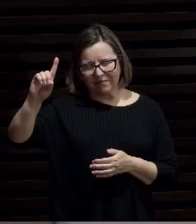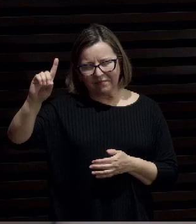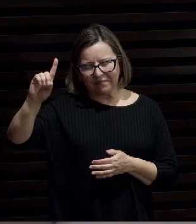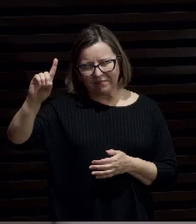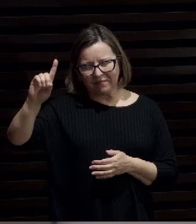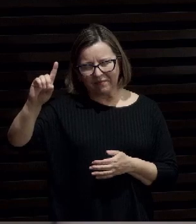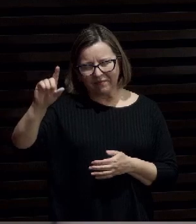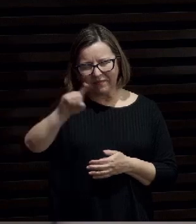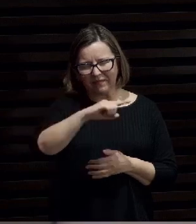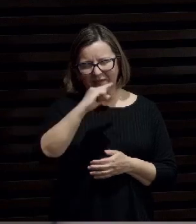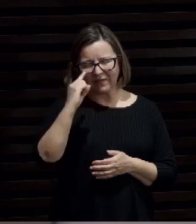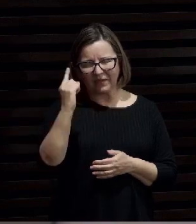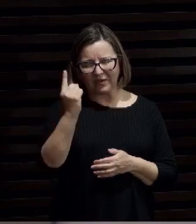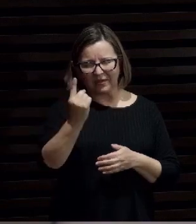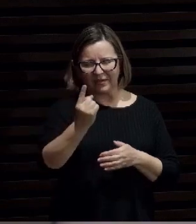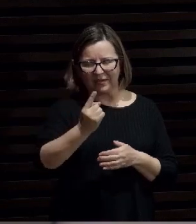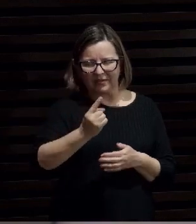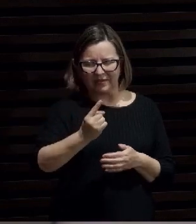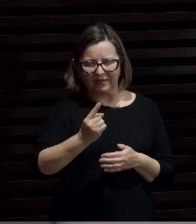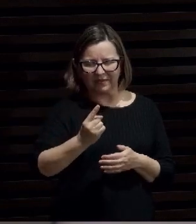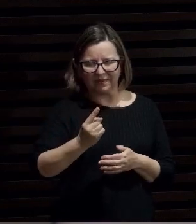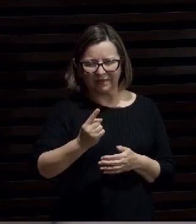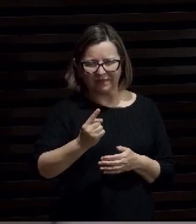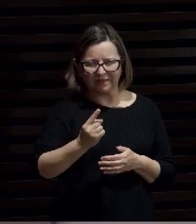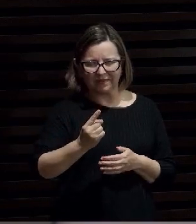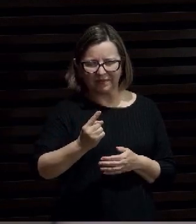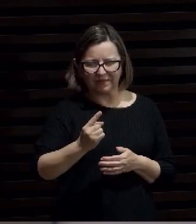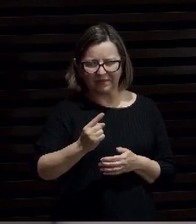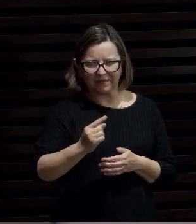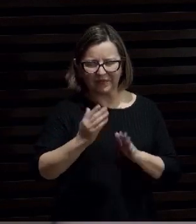estamos diante de uma grande verdade.